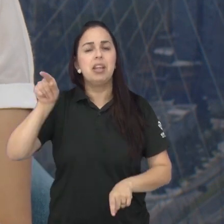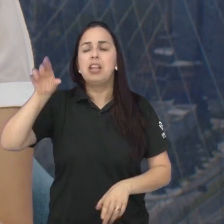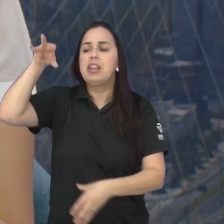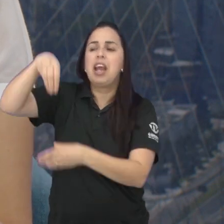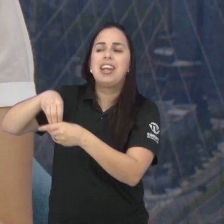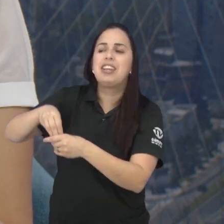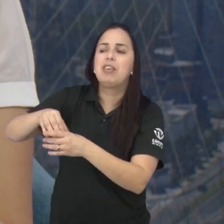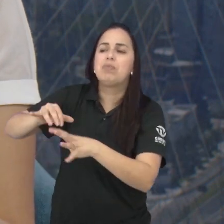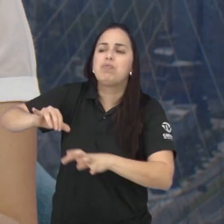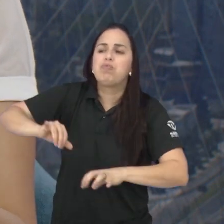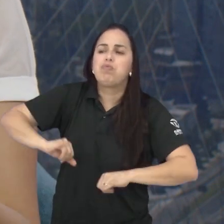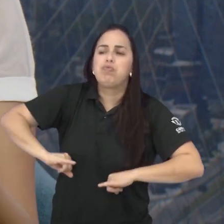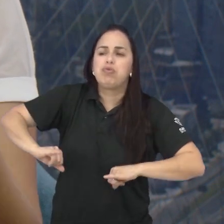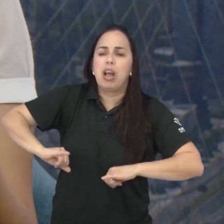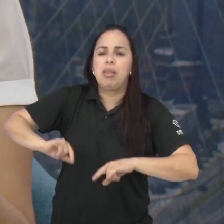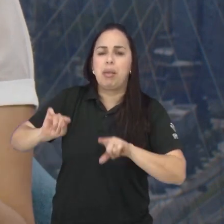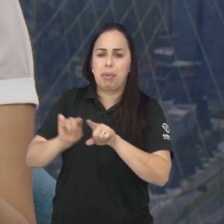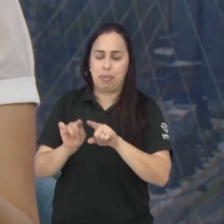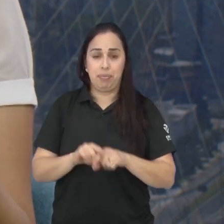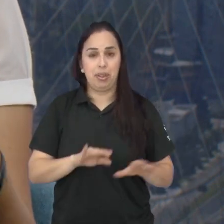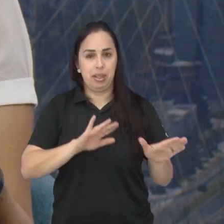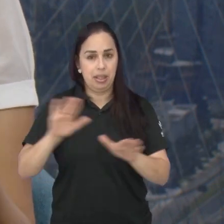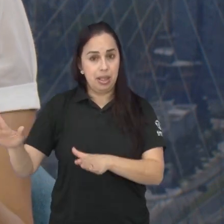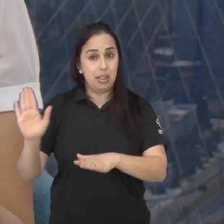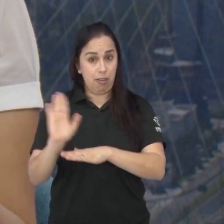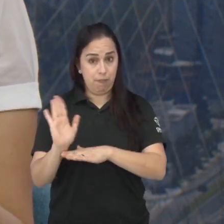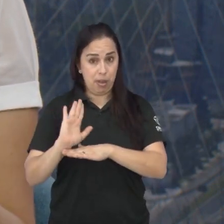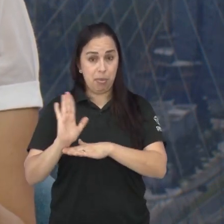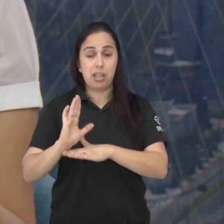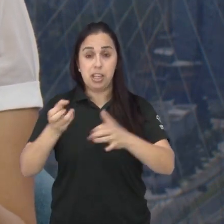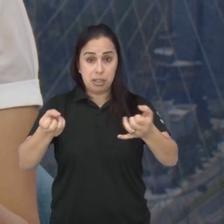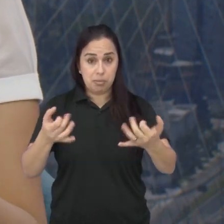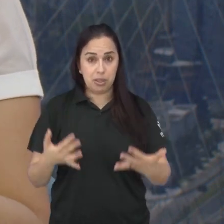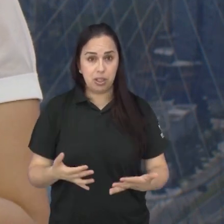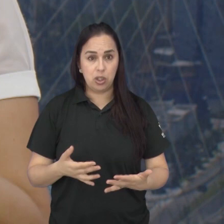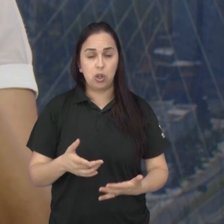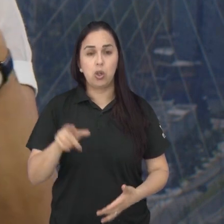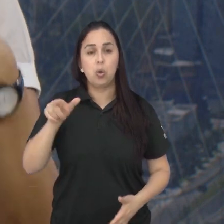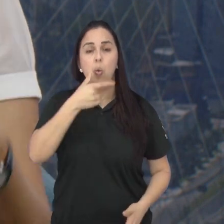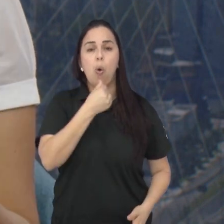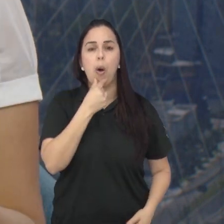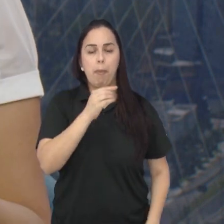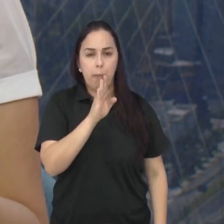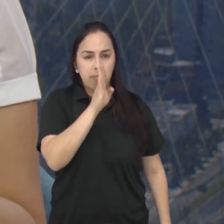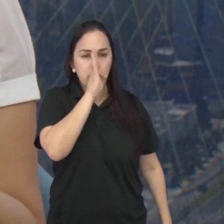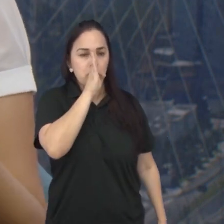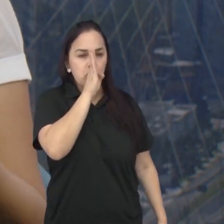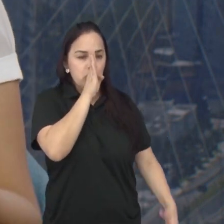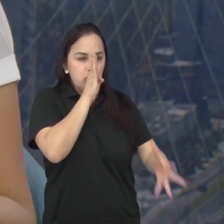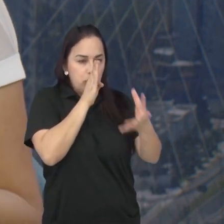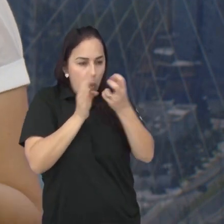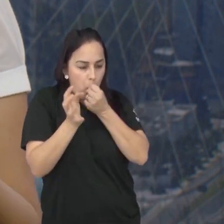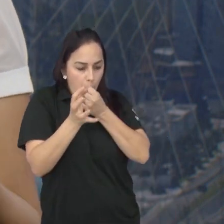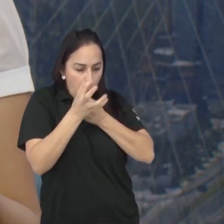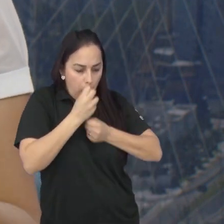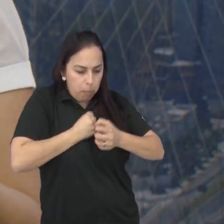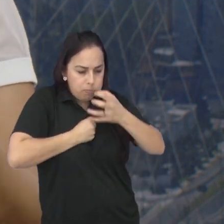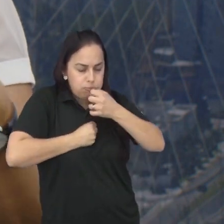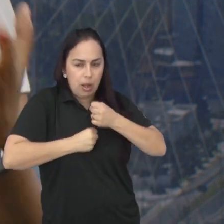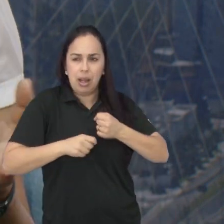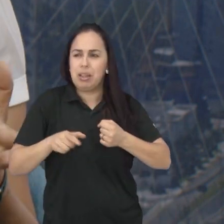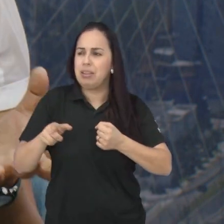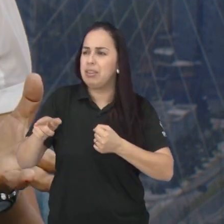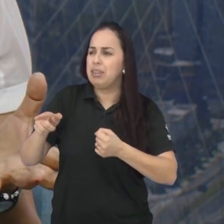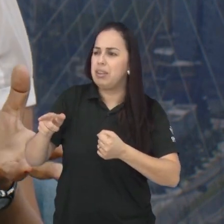dor aí, né? Tem alguns documentários que já falam disso, né? Do silêncio dos homens. Não, mas espera aí, esses caras